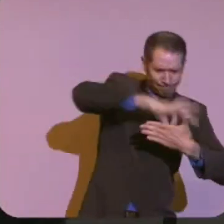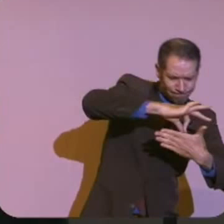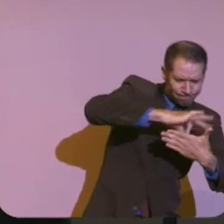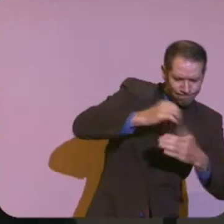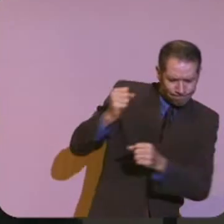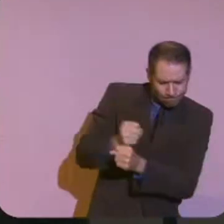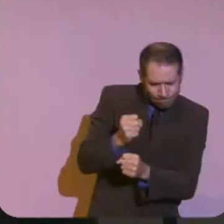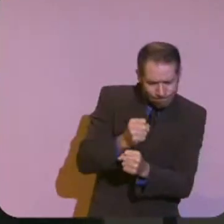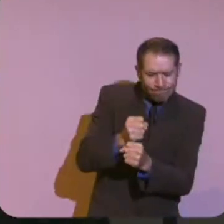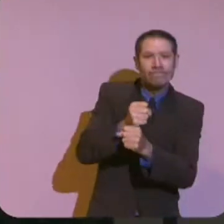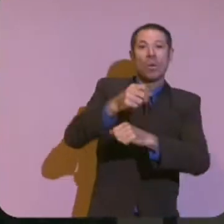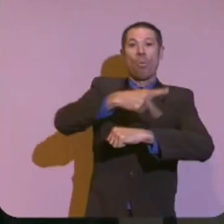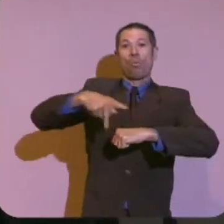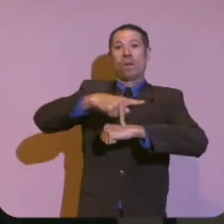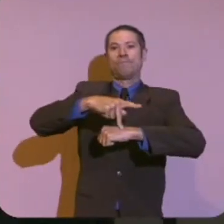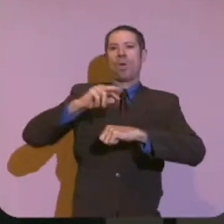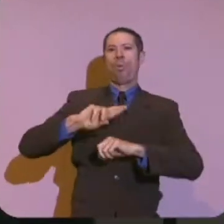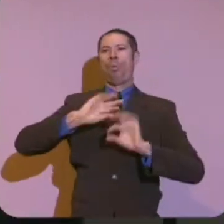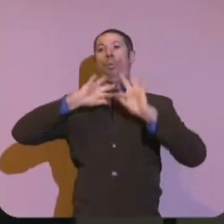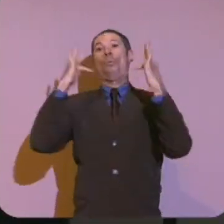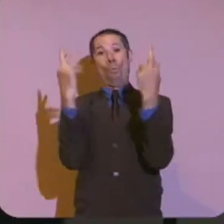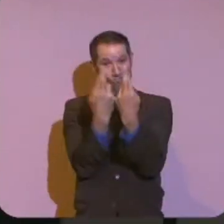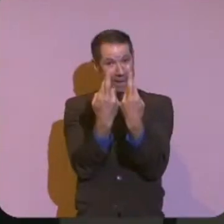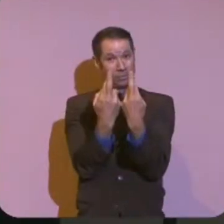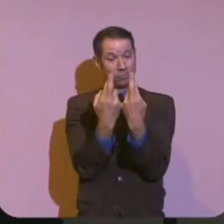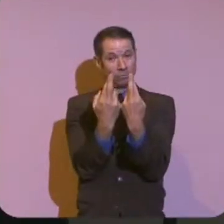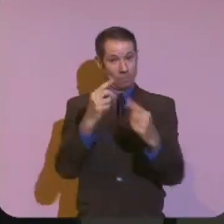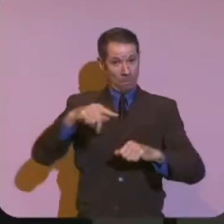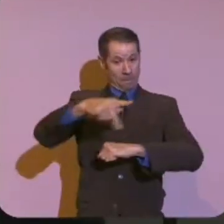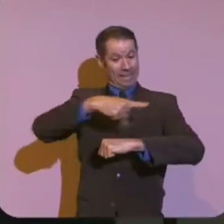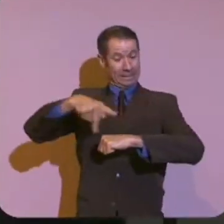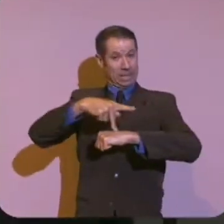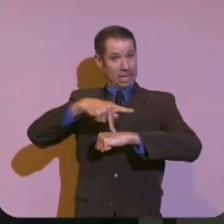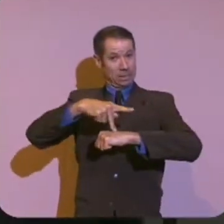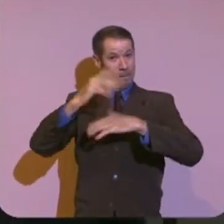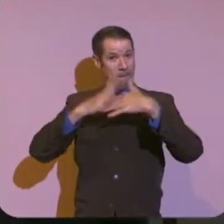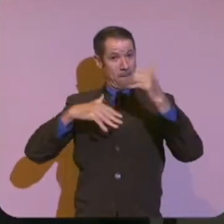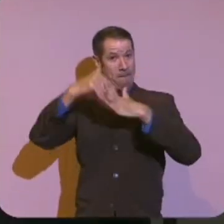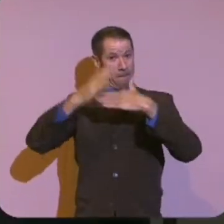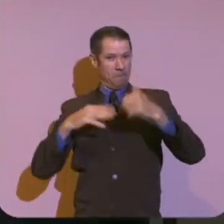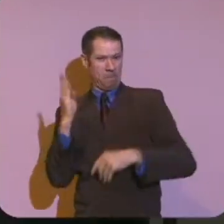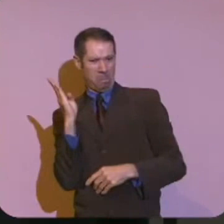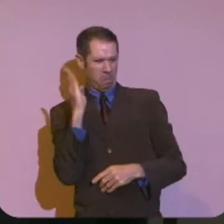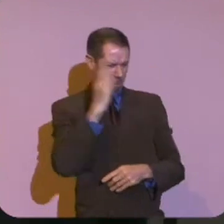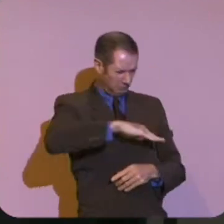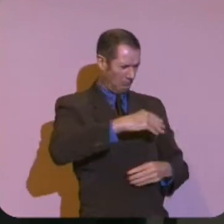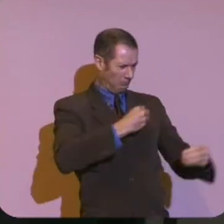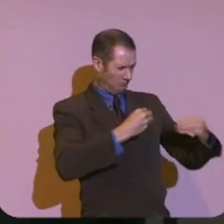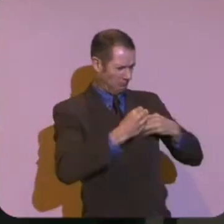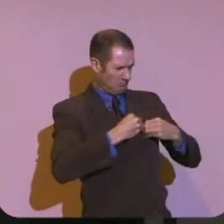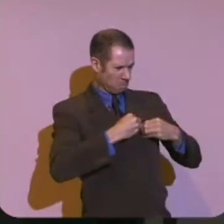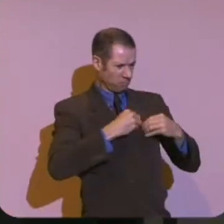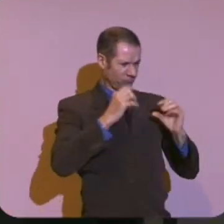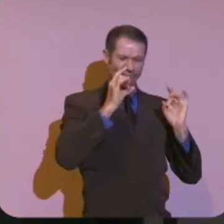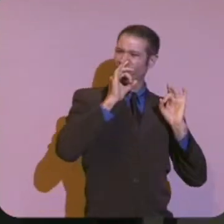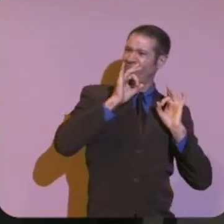uma nação ou reino, mas essa nação praticar o mal e não quiser